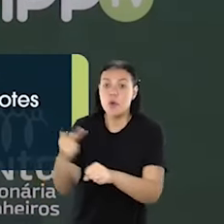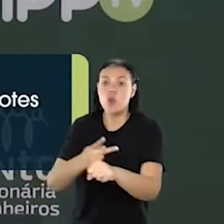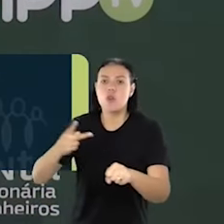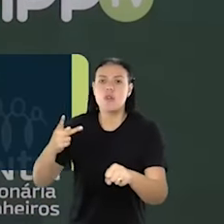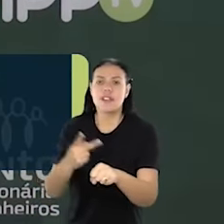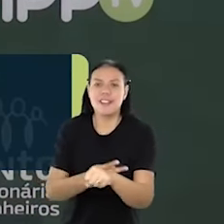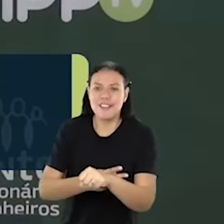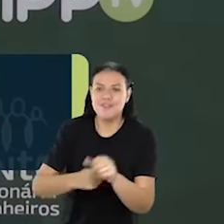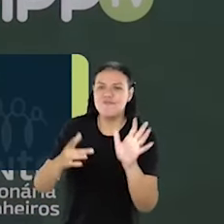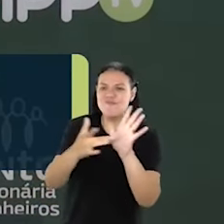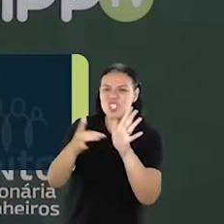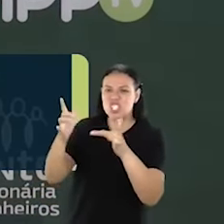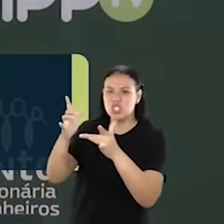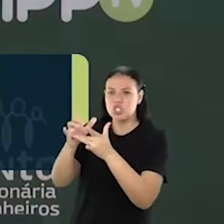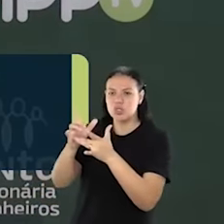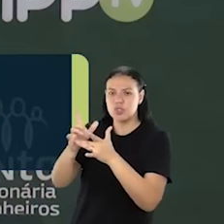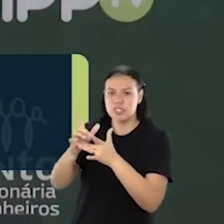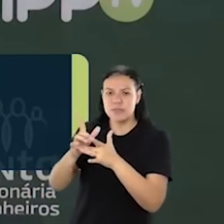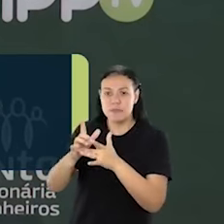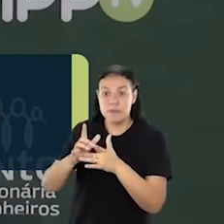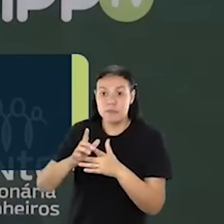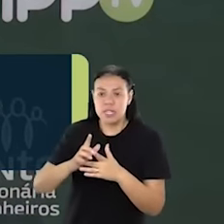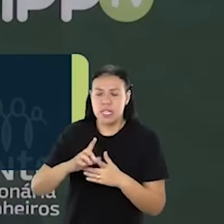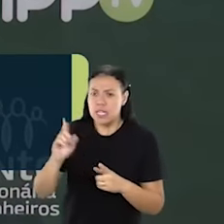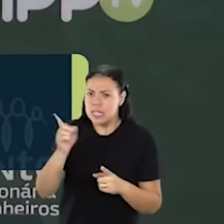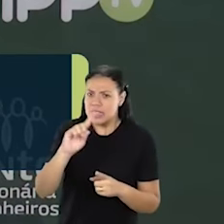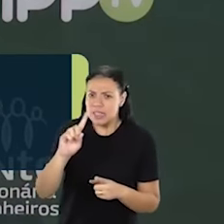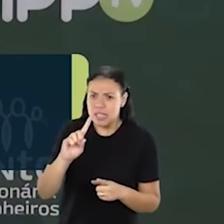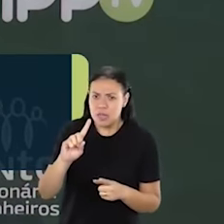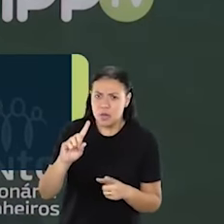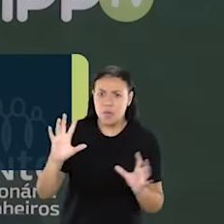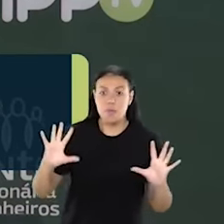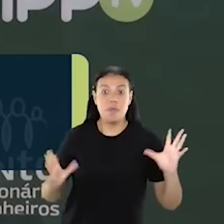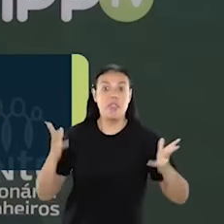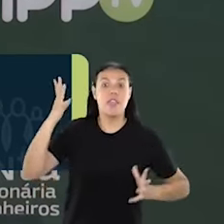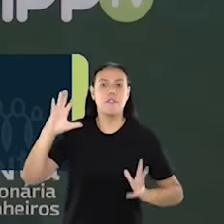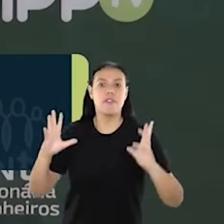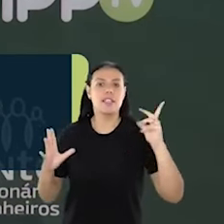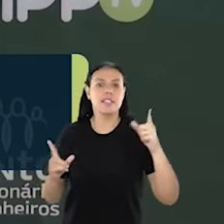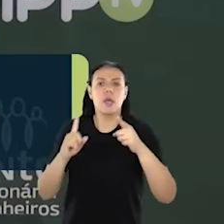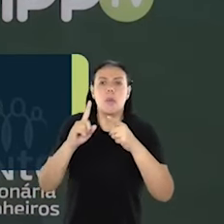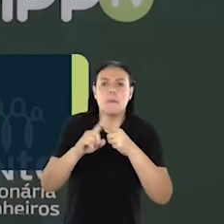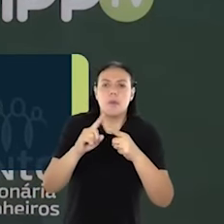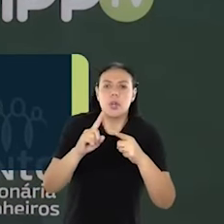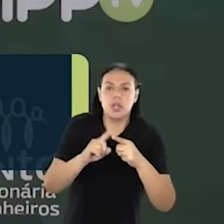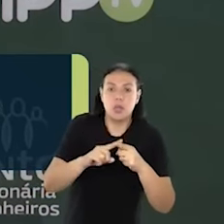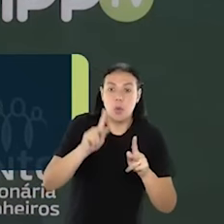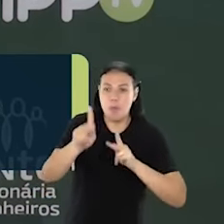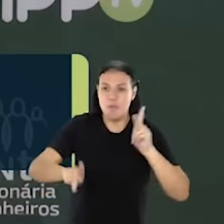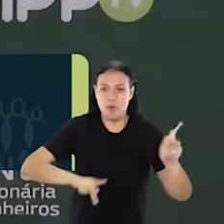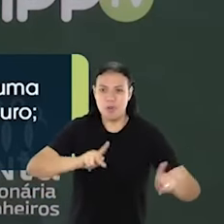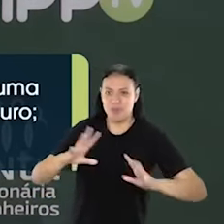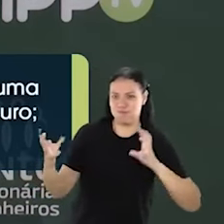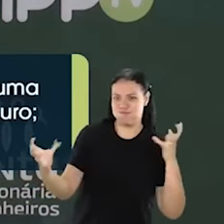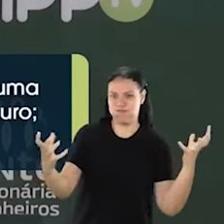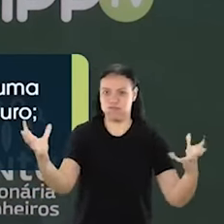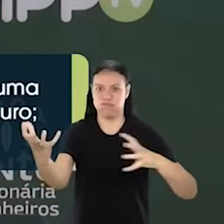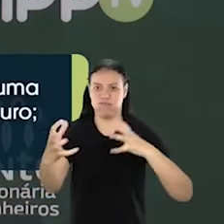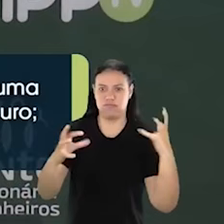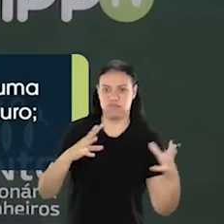matariam. Pois diziam, não durante a festa, para que não haja tumulto entre o